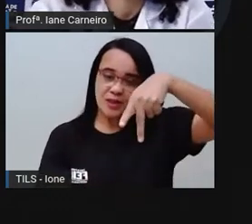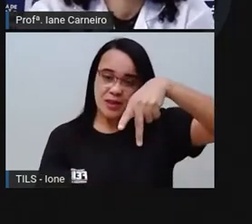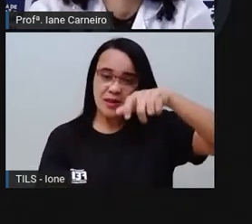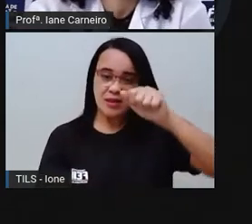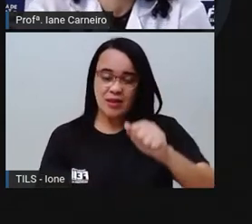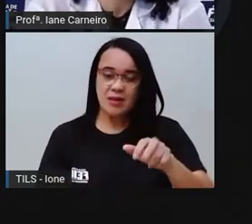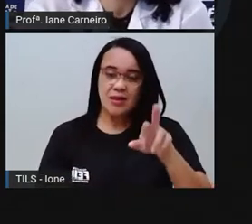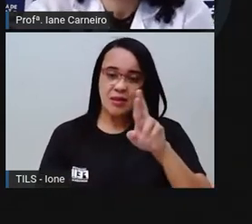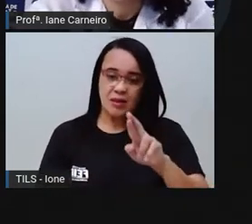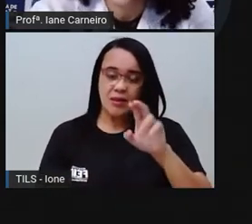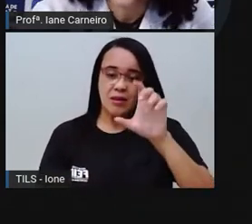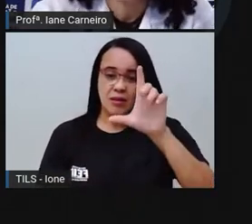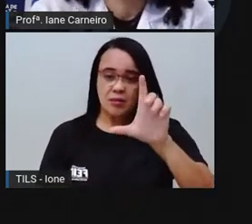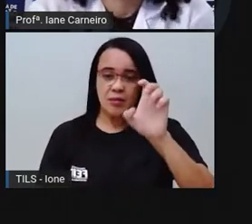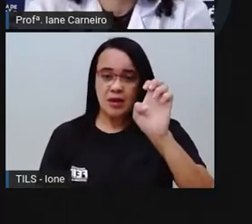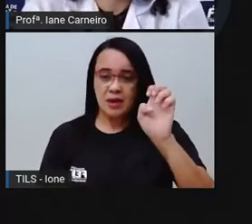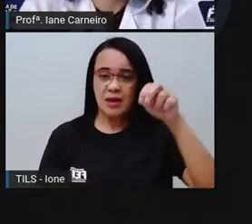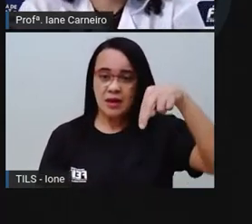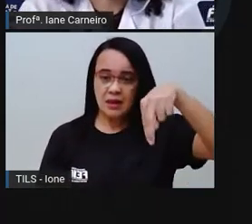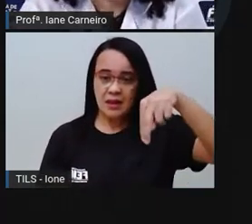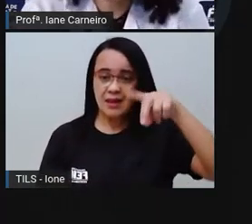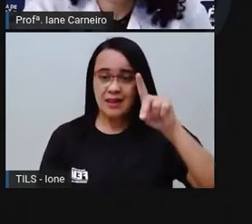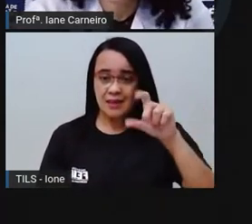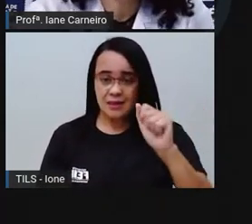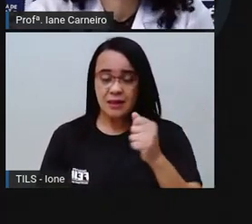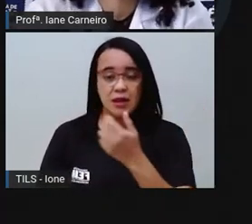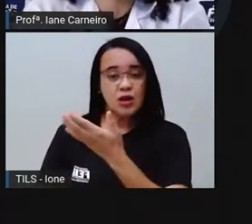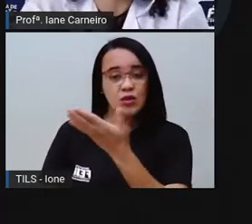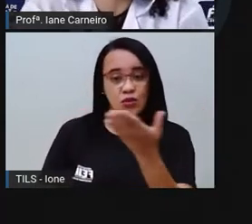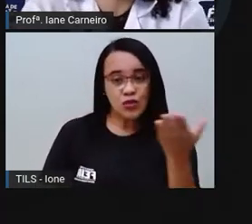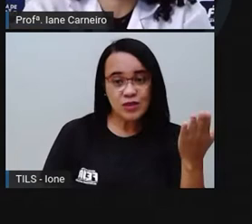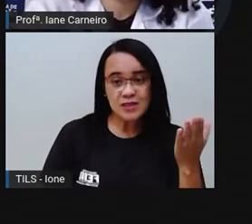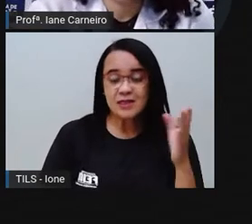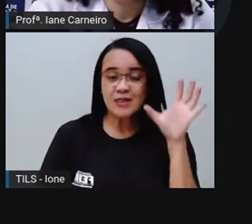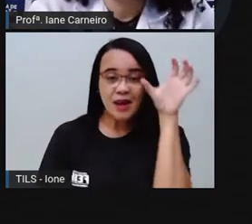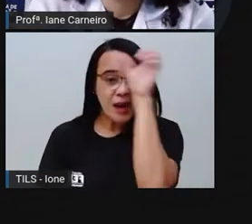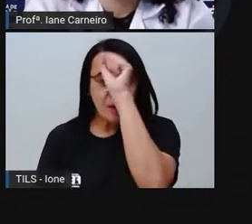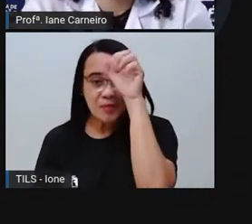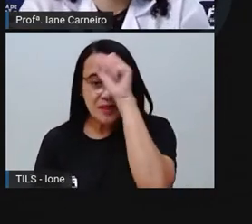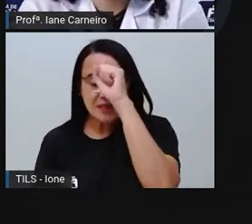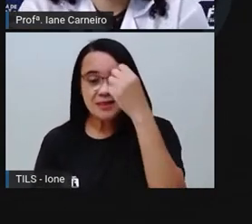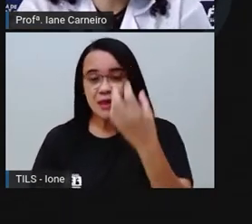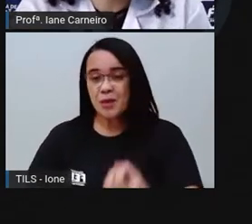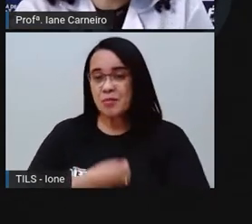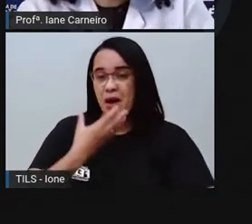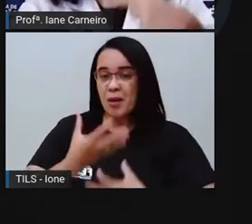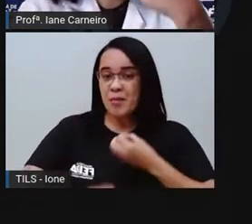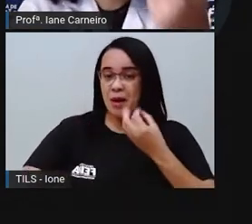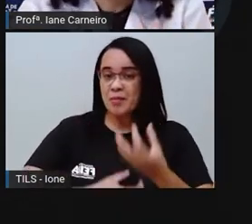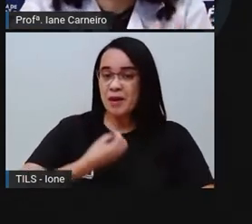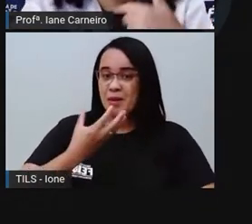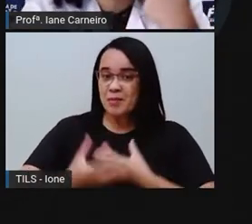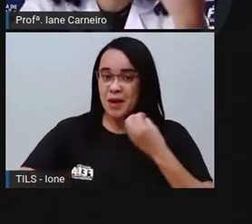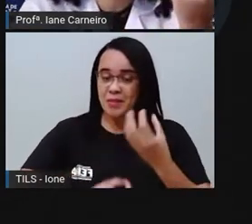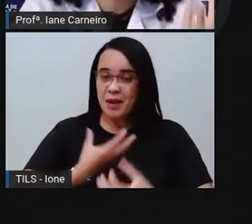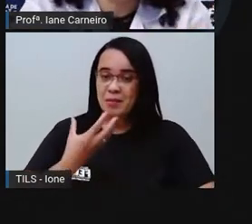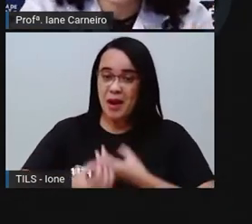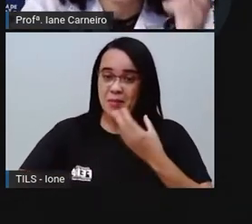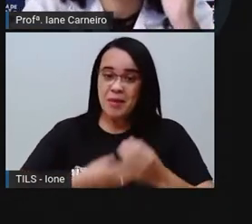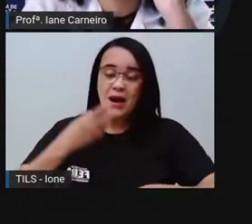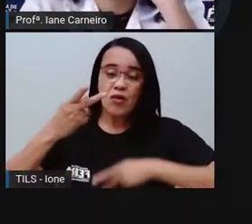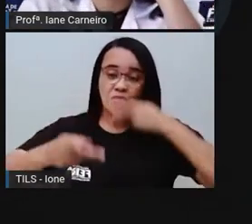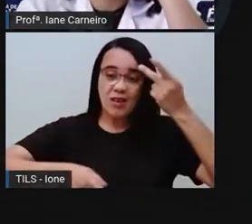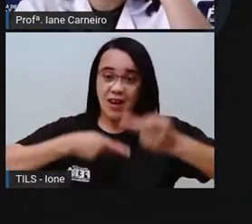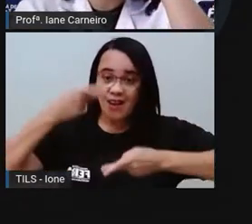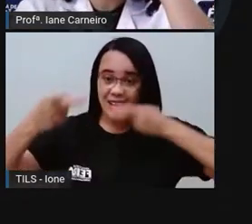com essa aula vocês vão declamar uma par linda né Vocês vão aprender essa parlenda e vamos reclamar né Vamos